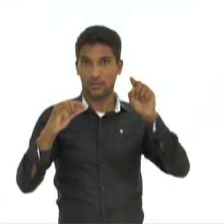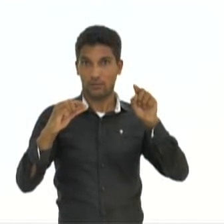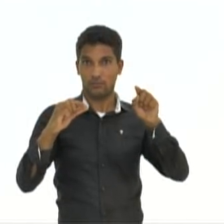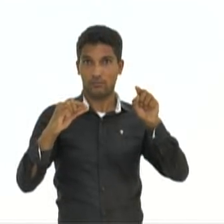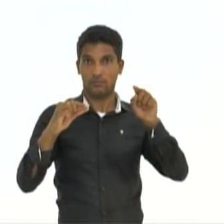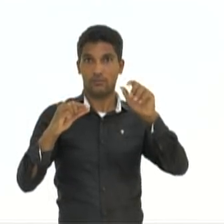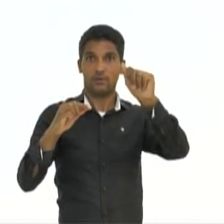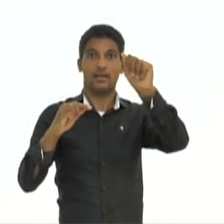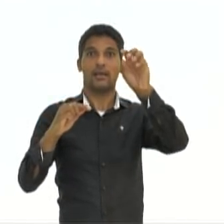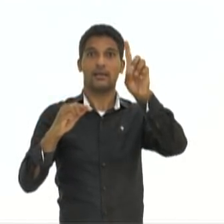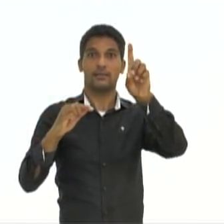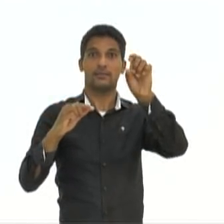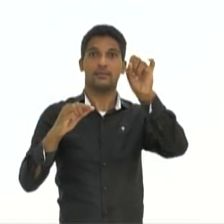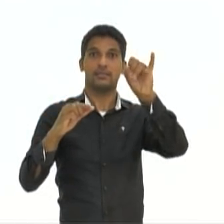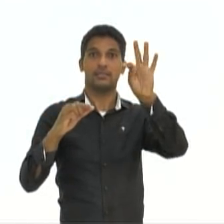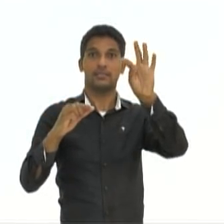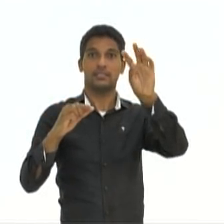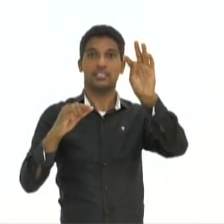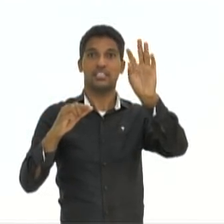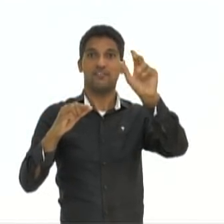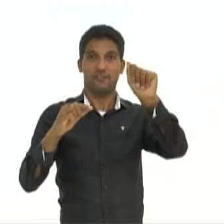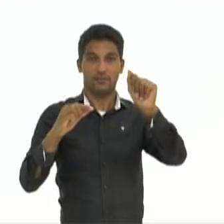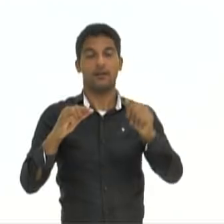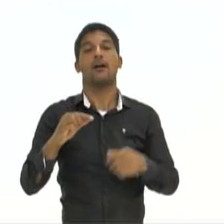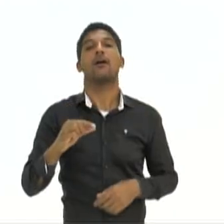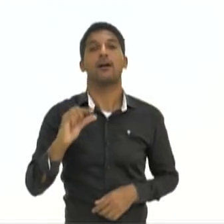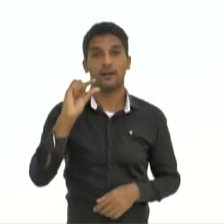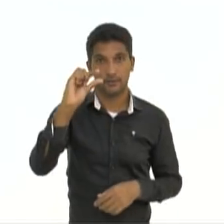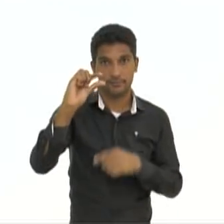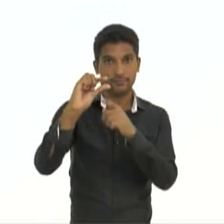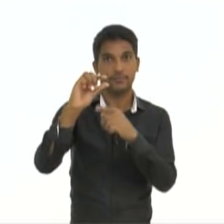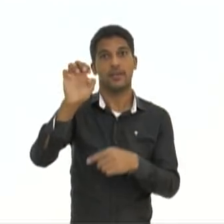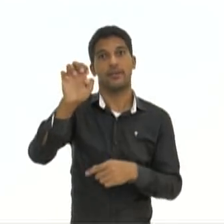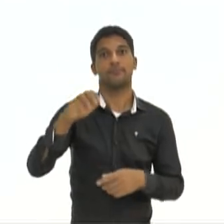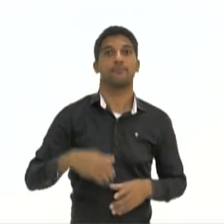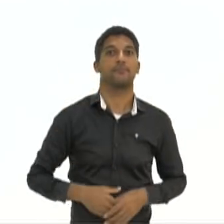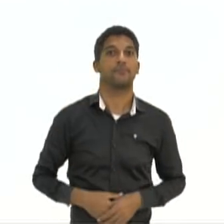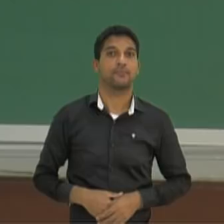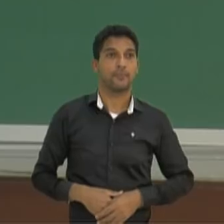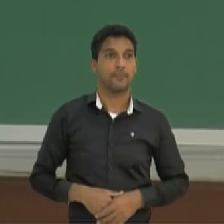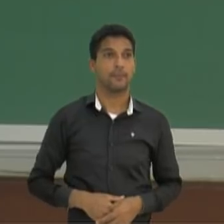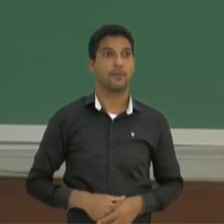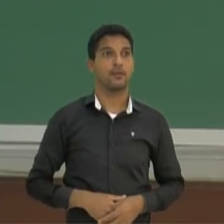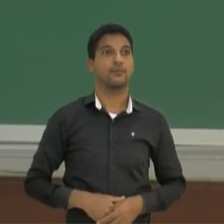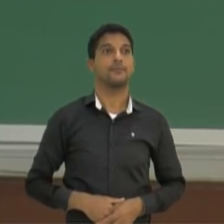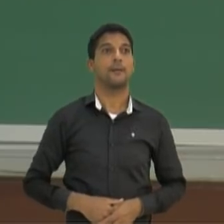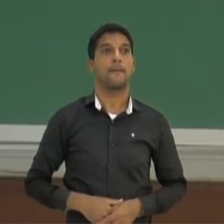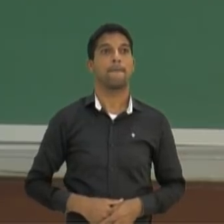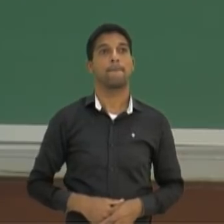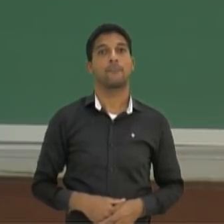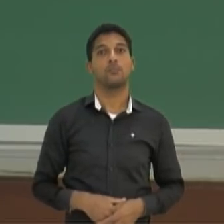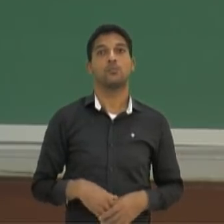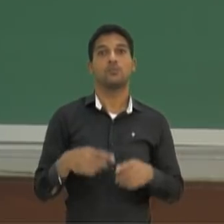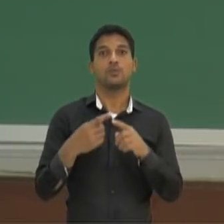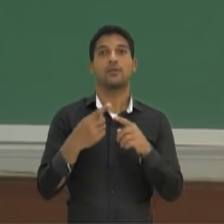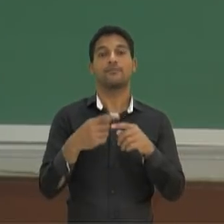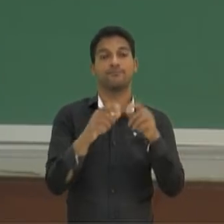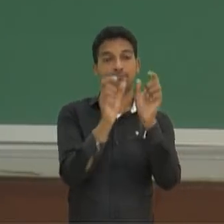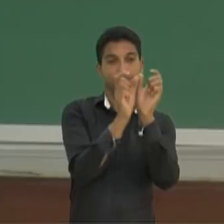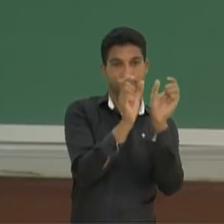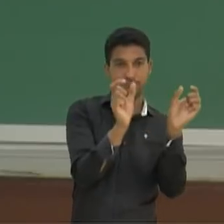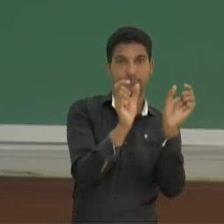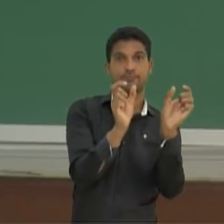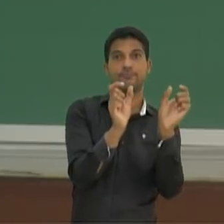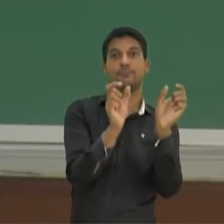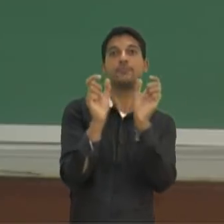período composto por coordenação, certo? Se eu tivesse que dividir